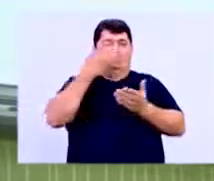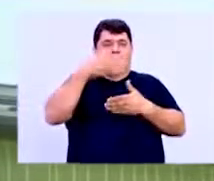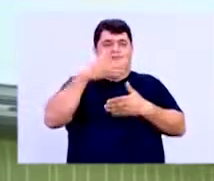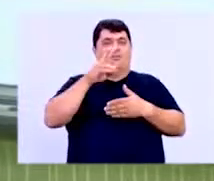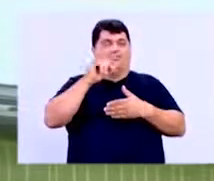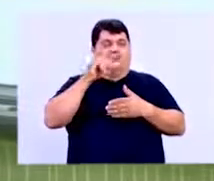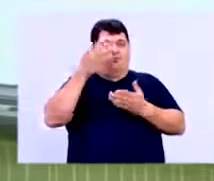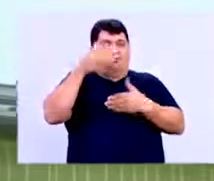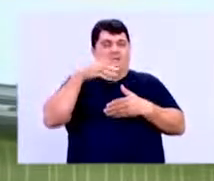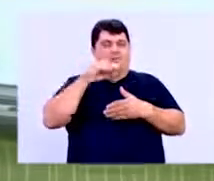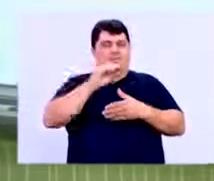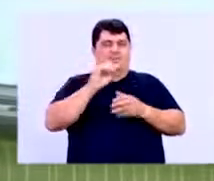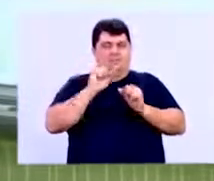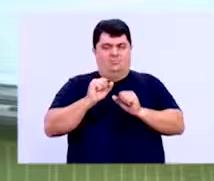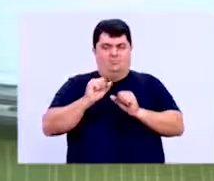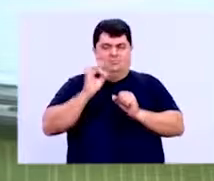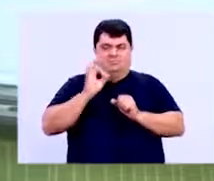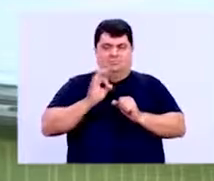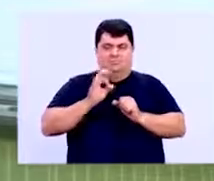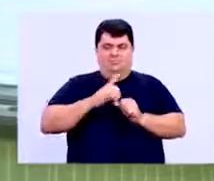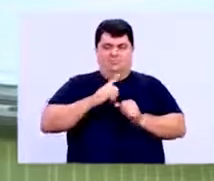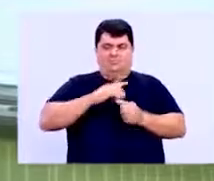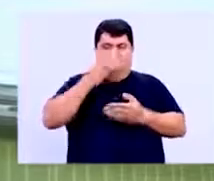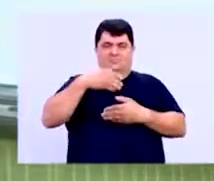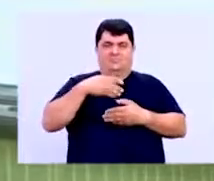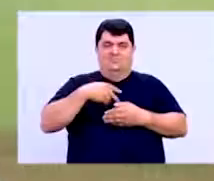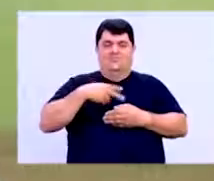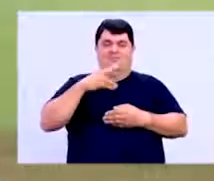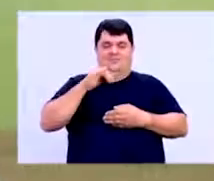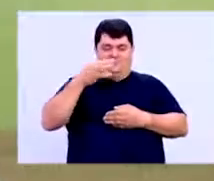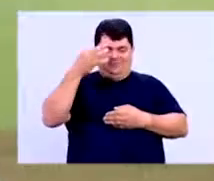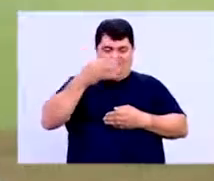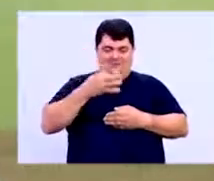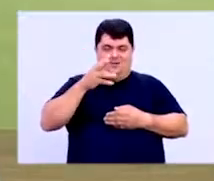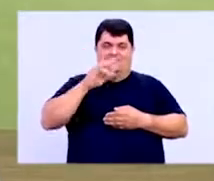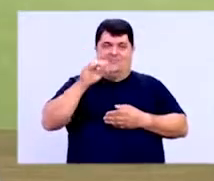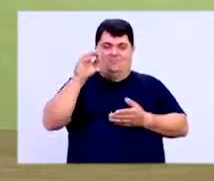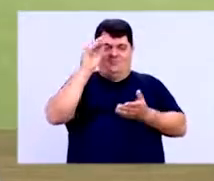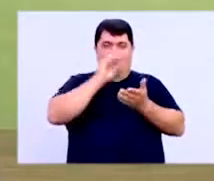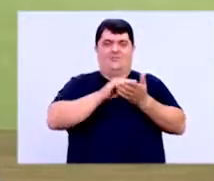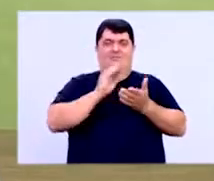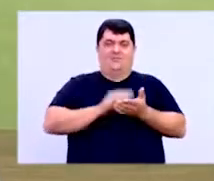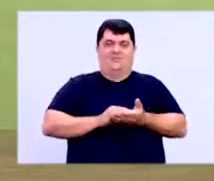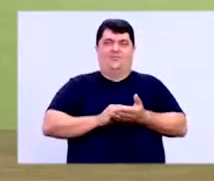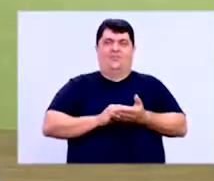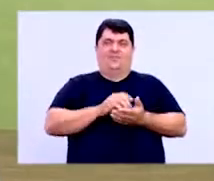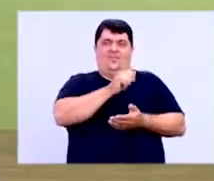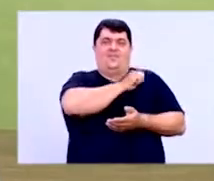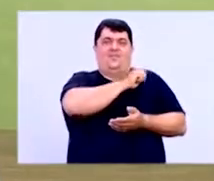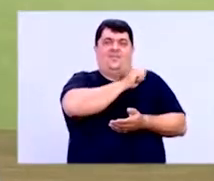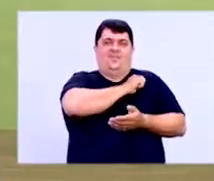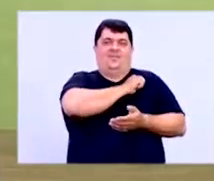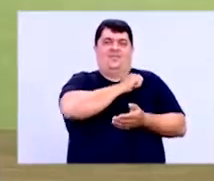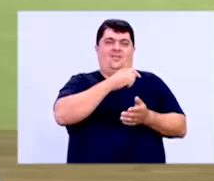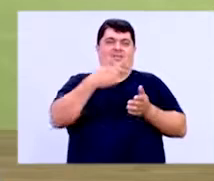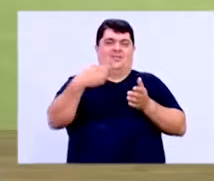cai na prova. Cai ou não cai na prova, professor Ivan? Com certeza, professor, vai cair. O aluno aqui ainda